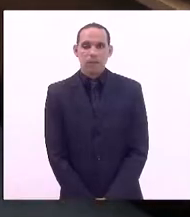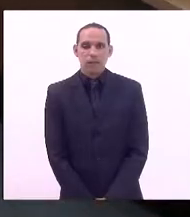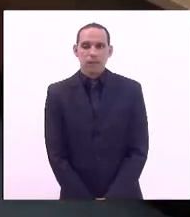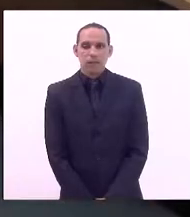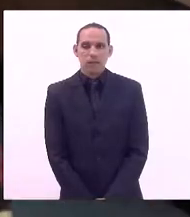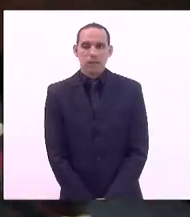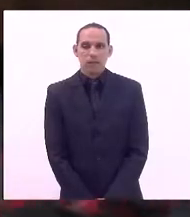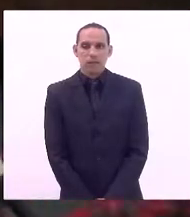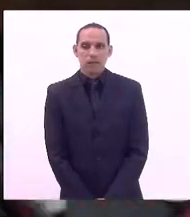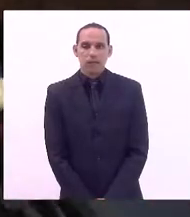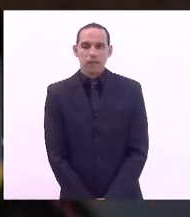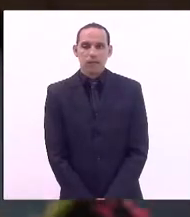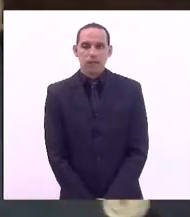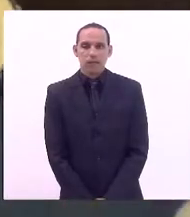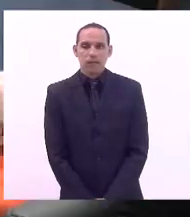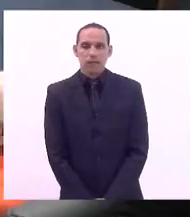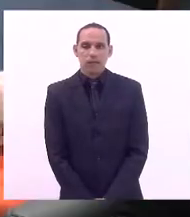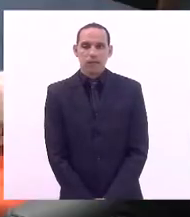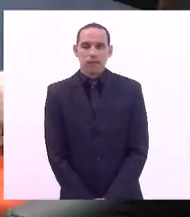E aí